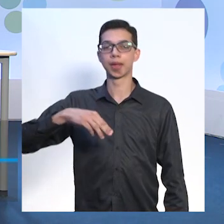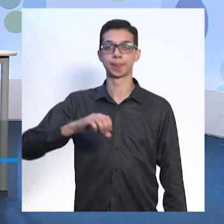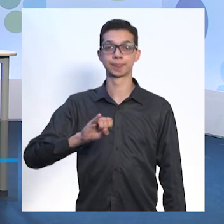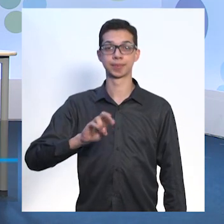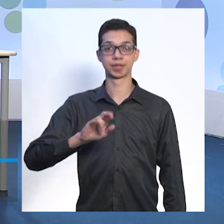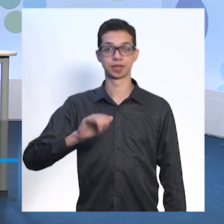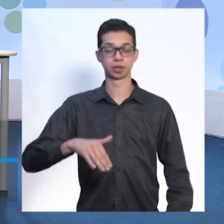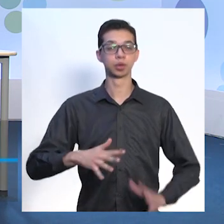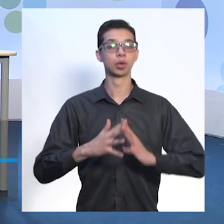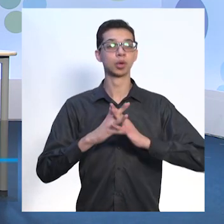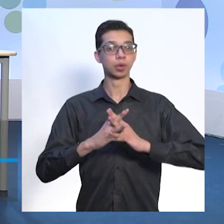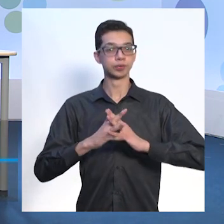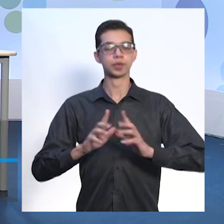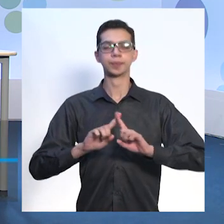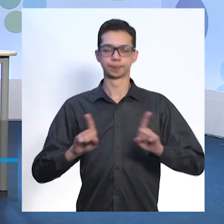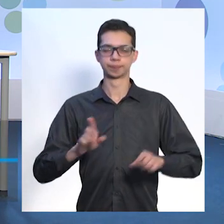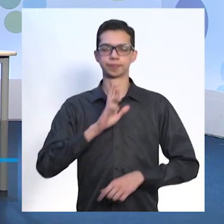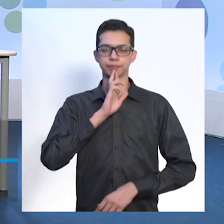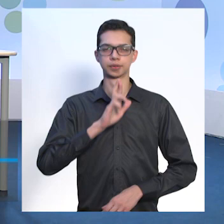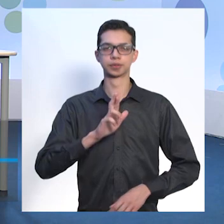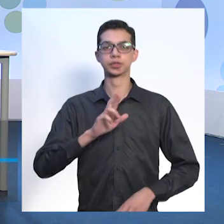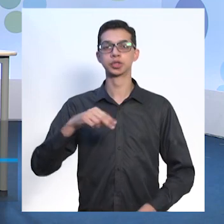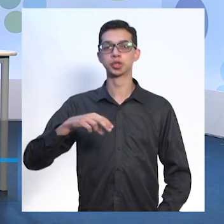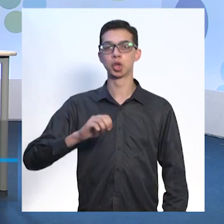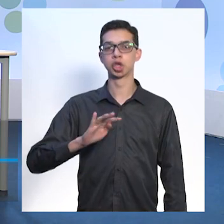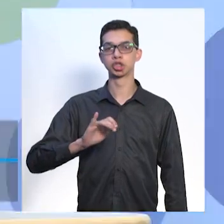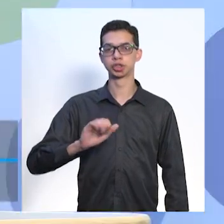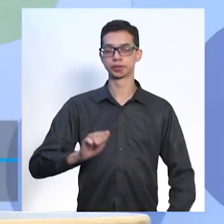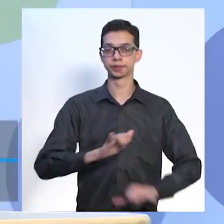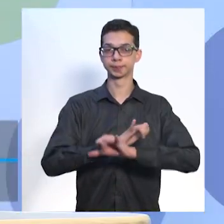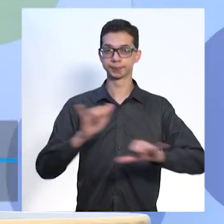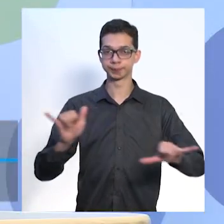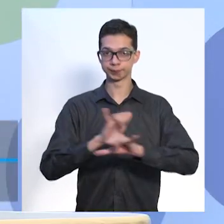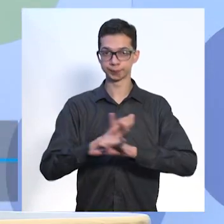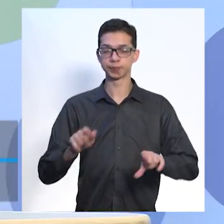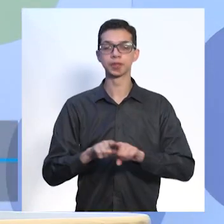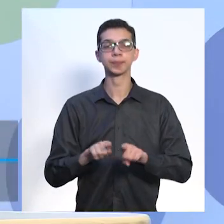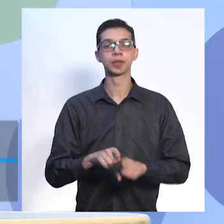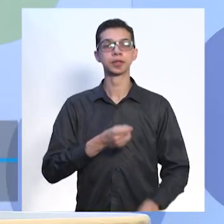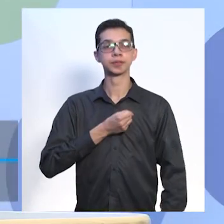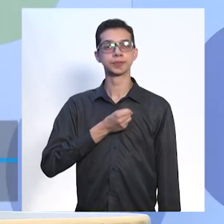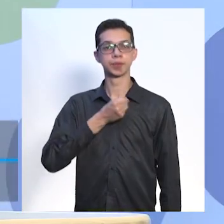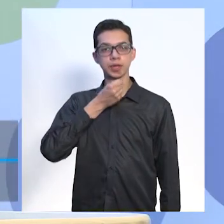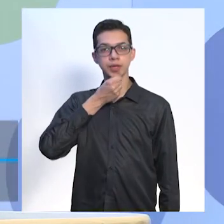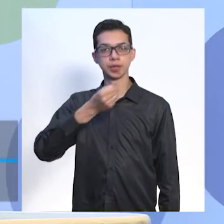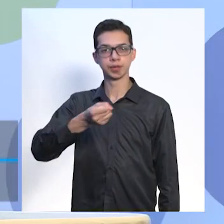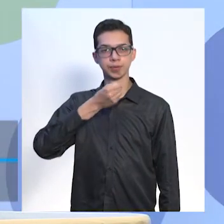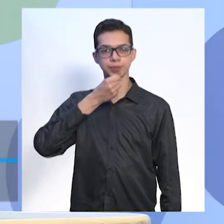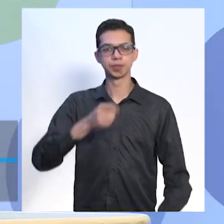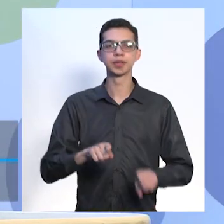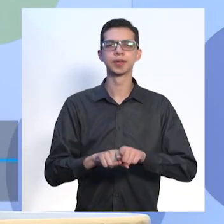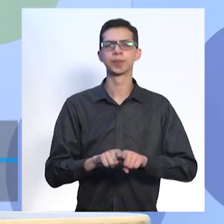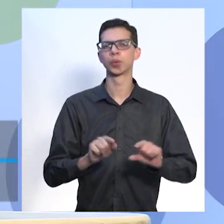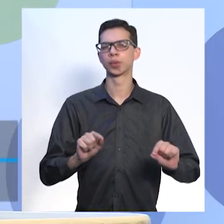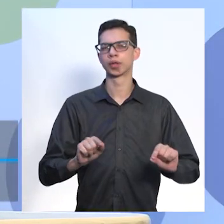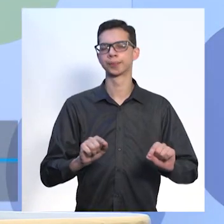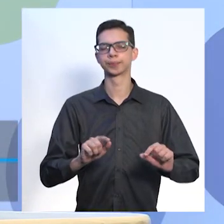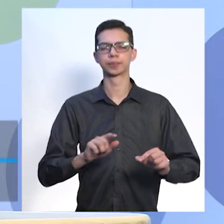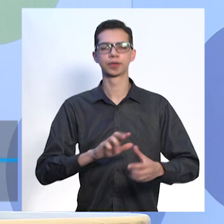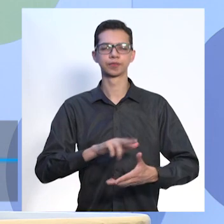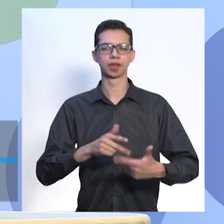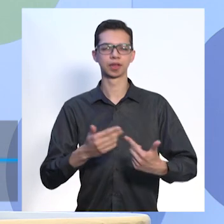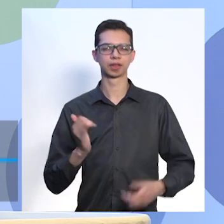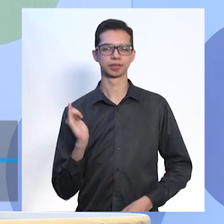mas colocou notícia e reportagem. É que ela colocou também narrativa, fábula, conto, mas tudo bem. Colocou notícia